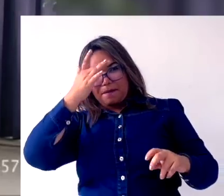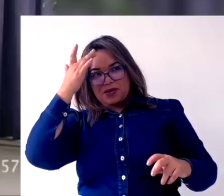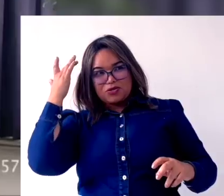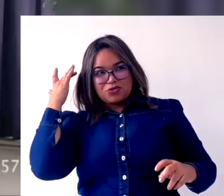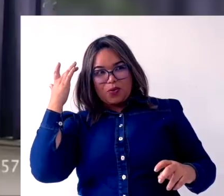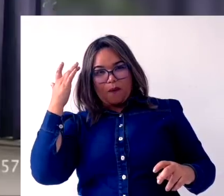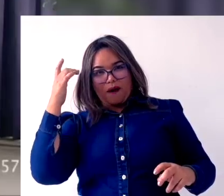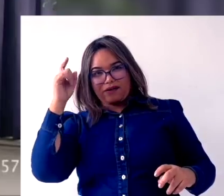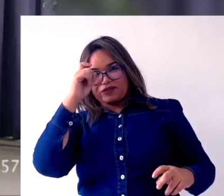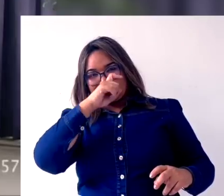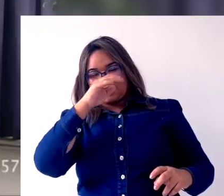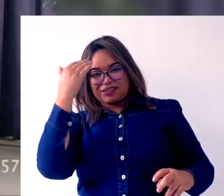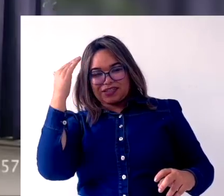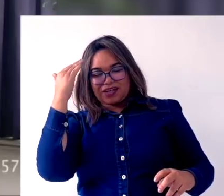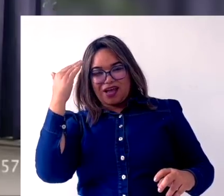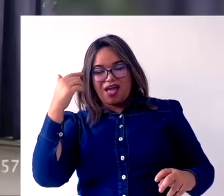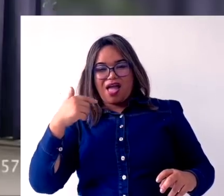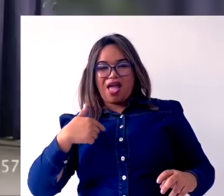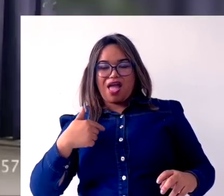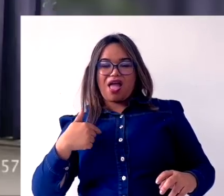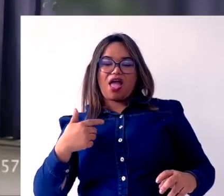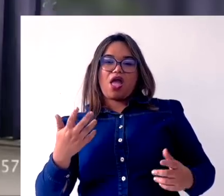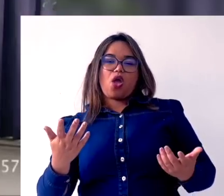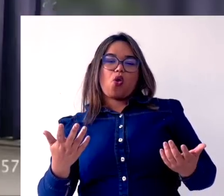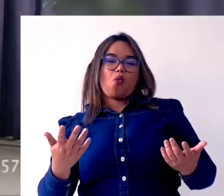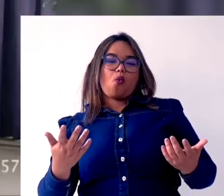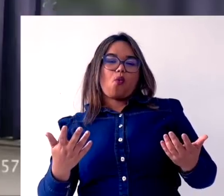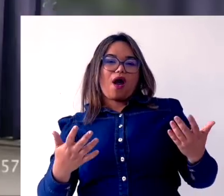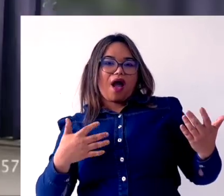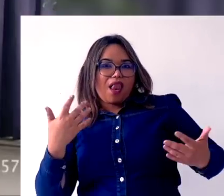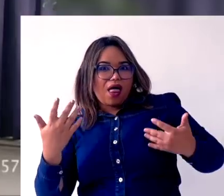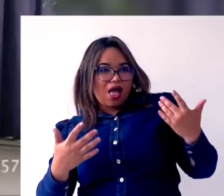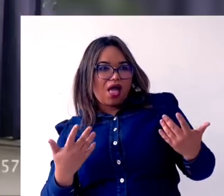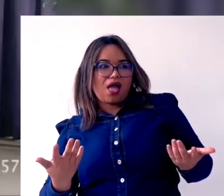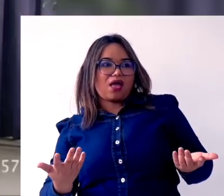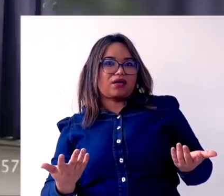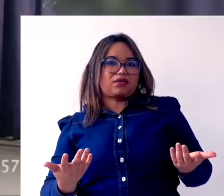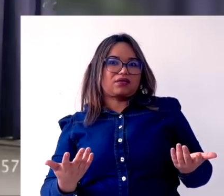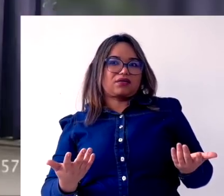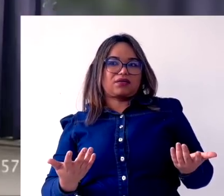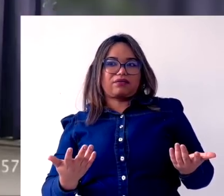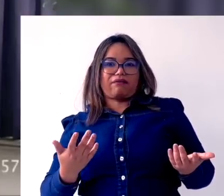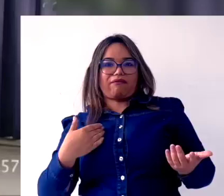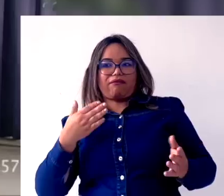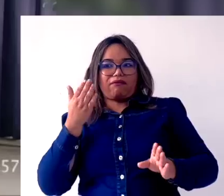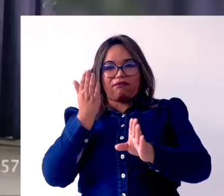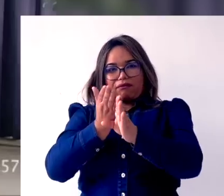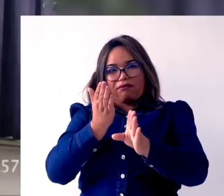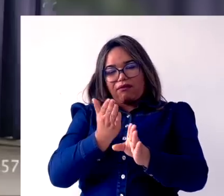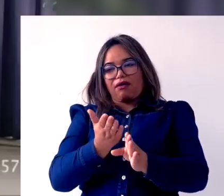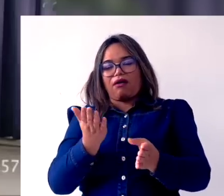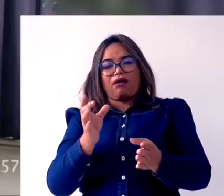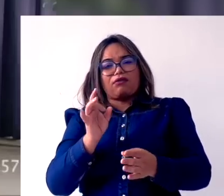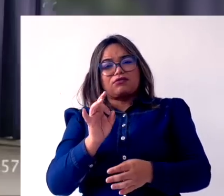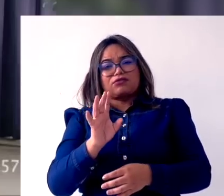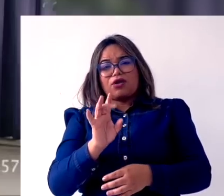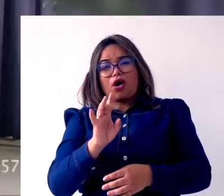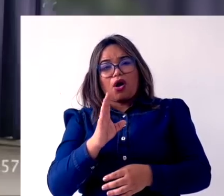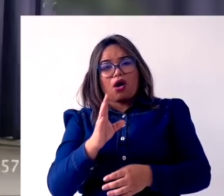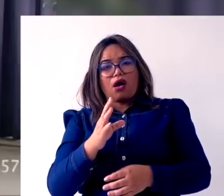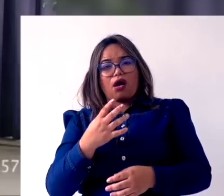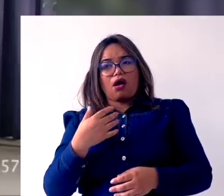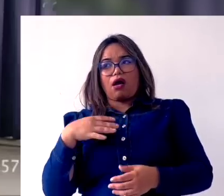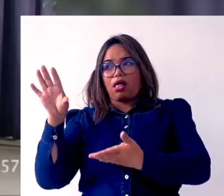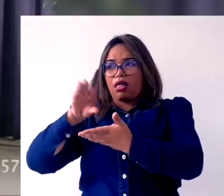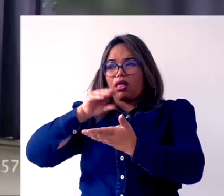entender. Eu não estou alegre com isso. Eu não descobri isso. Eu não descobri. Eu sou apenas um papagaio repetindo o que